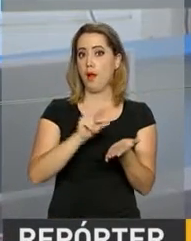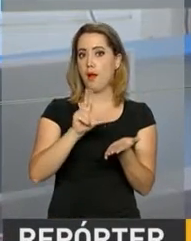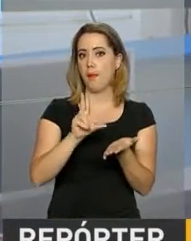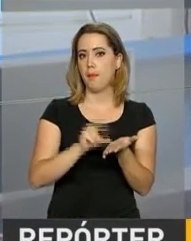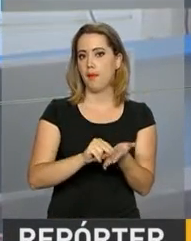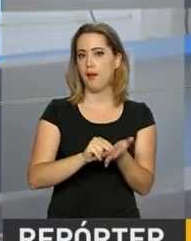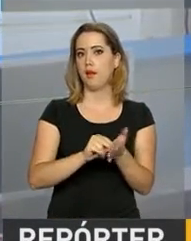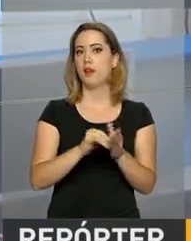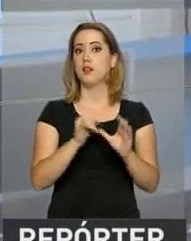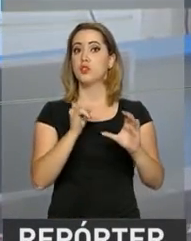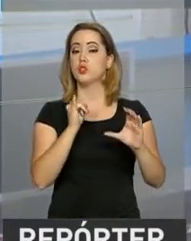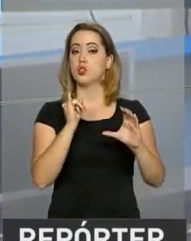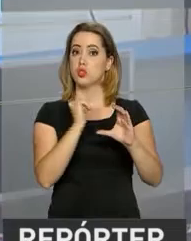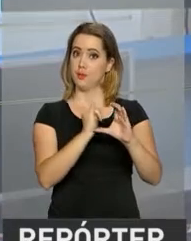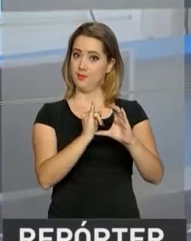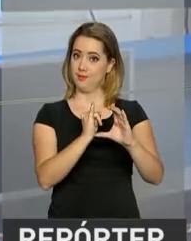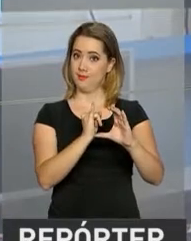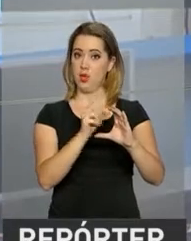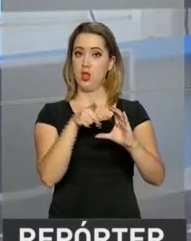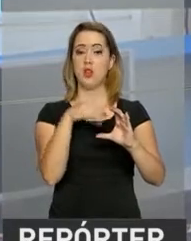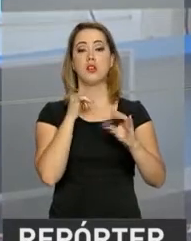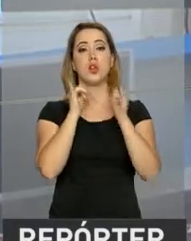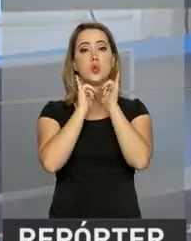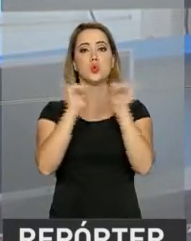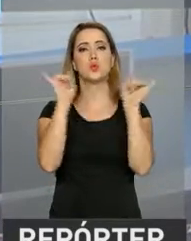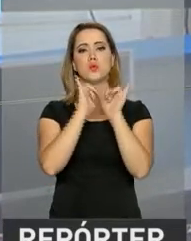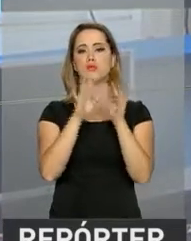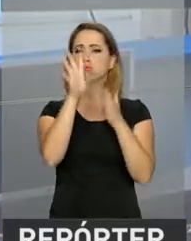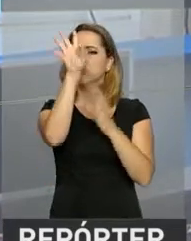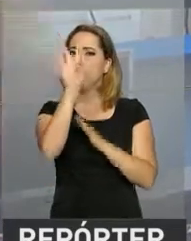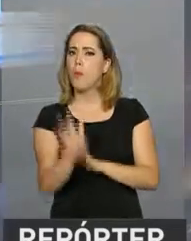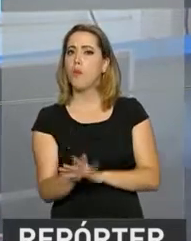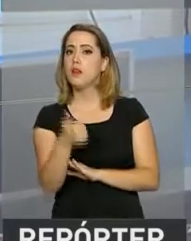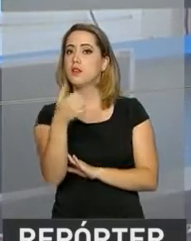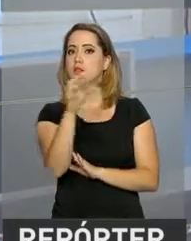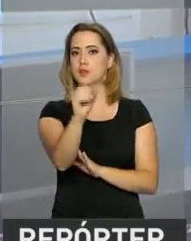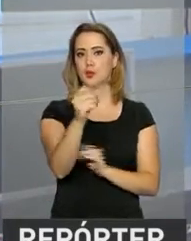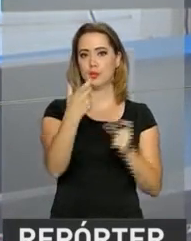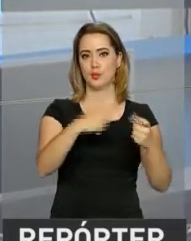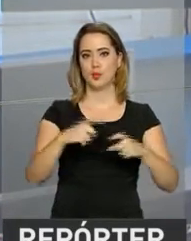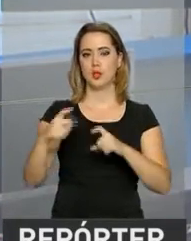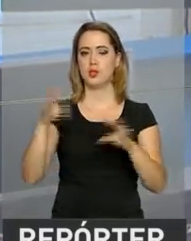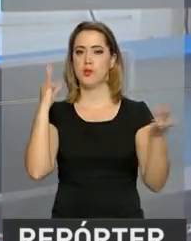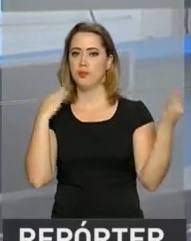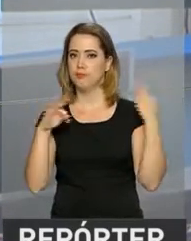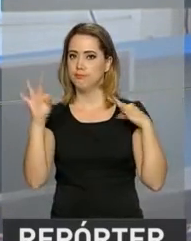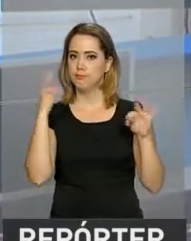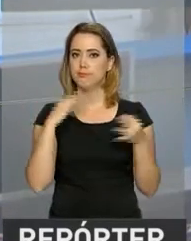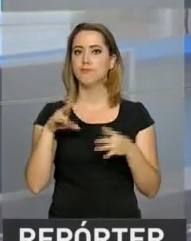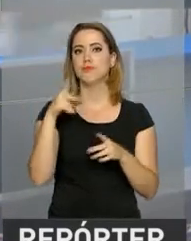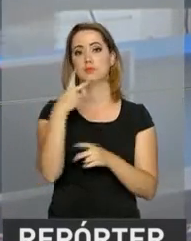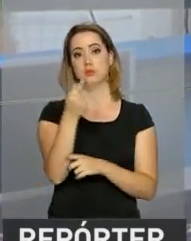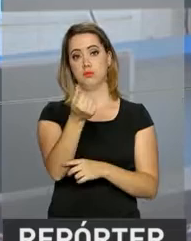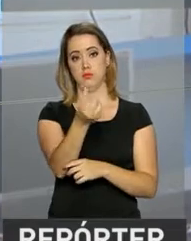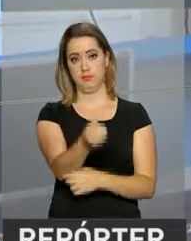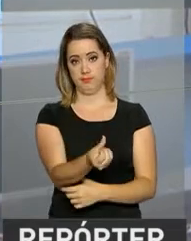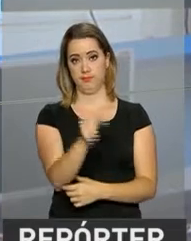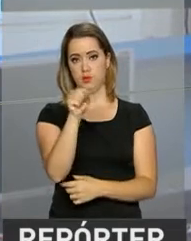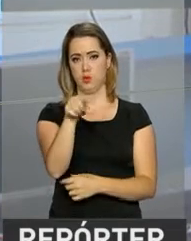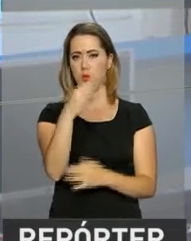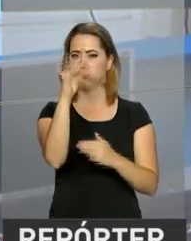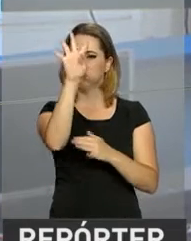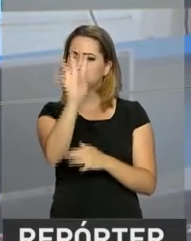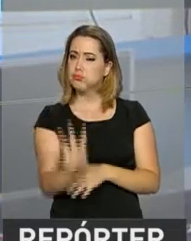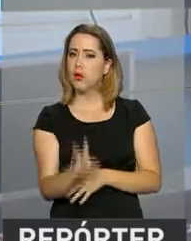instagram divulgou uma lista com os dez destinos turísticos que mais marcaram o ano de 2016 de acordo com